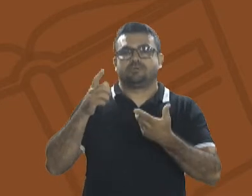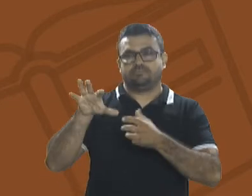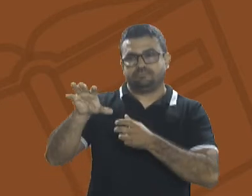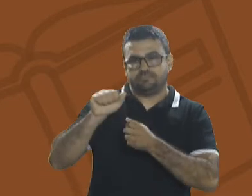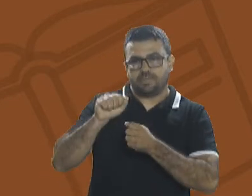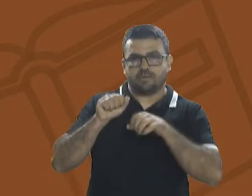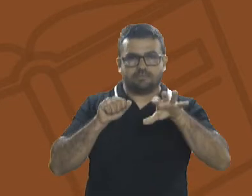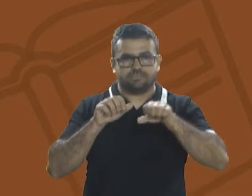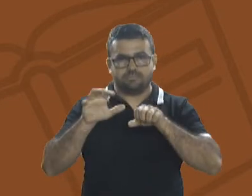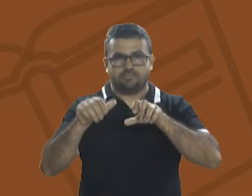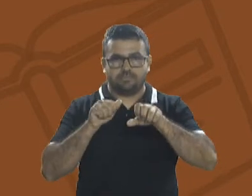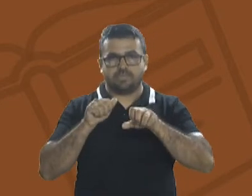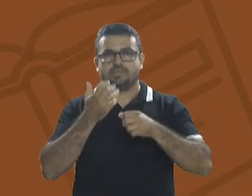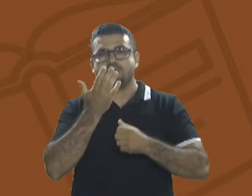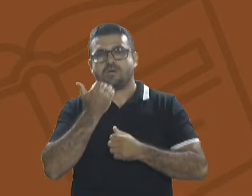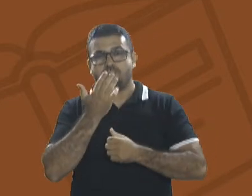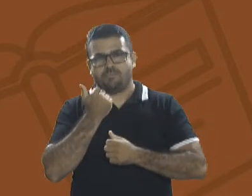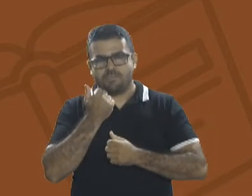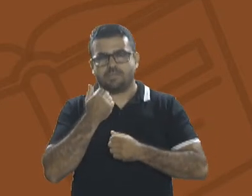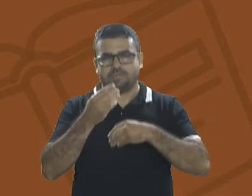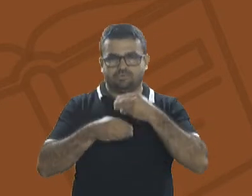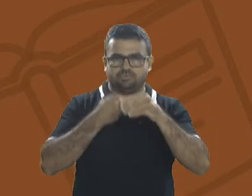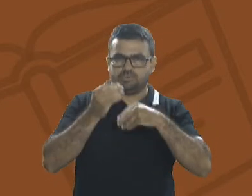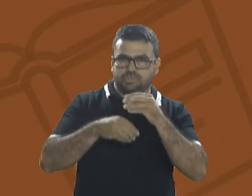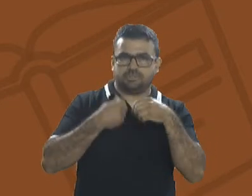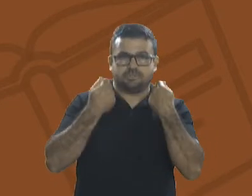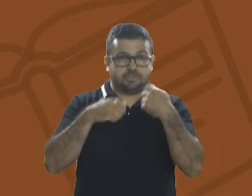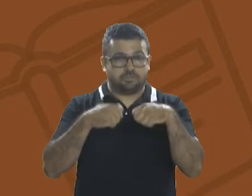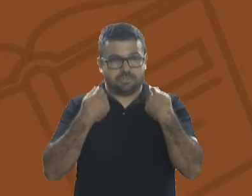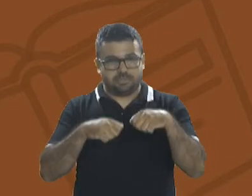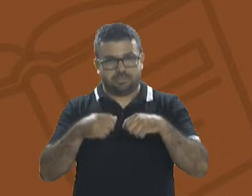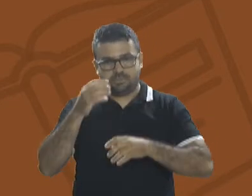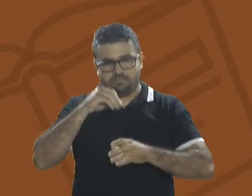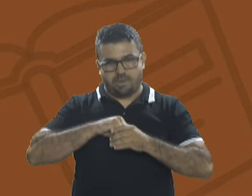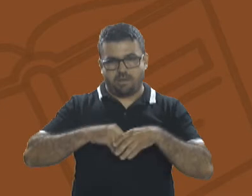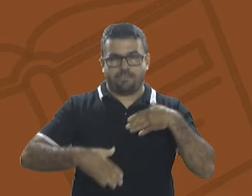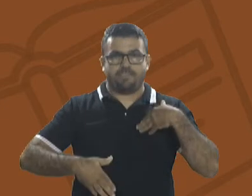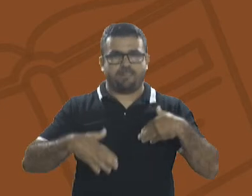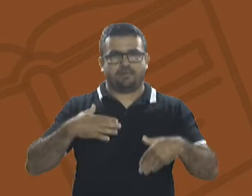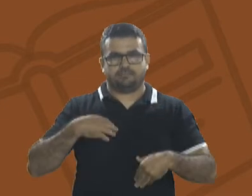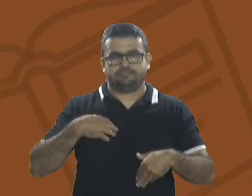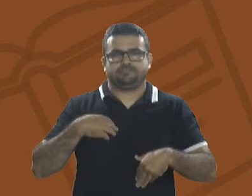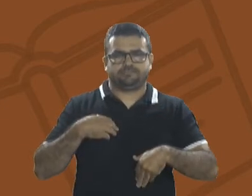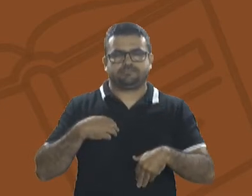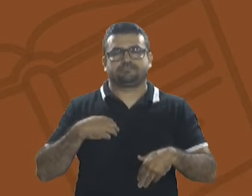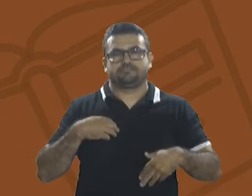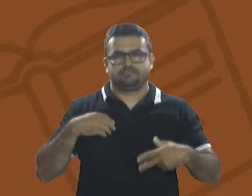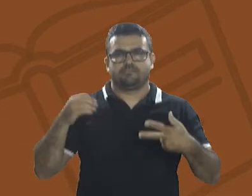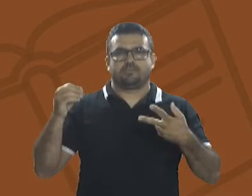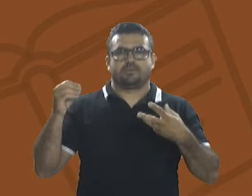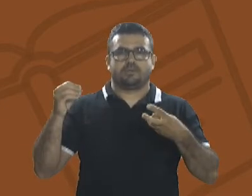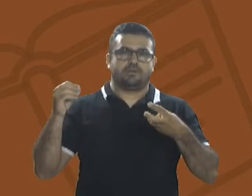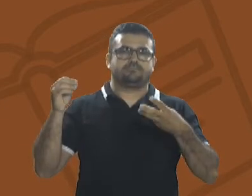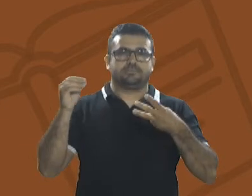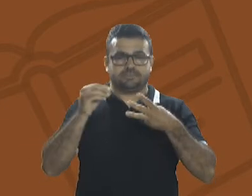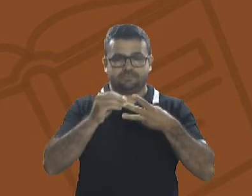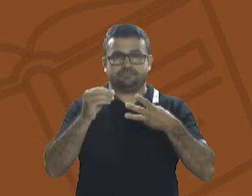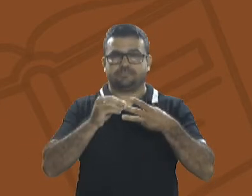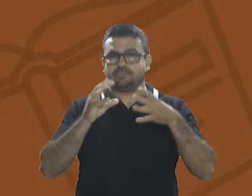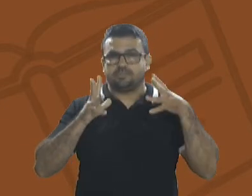alimento, pegando as substâncias que a gente vai precisar para todas as nossas células do corpo. Então ele vai estar ali pegando a